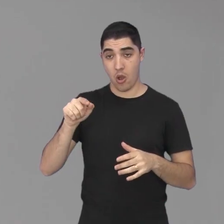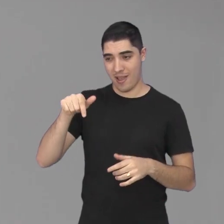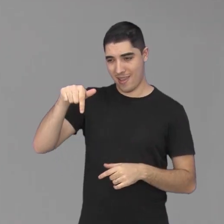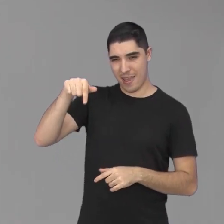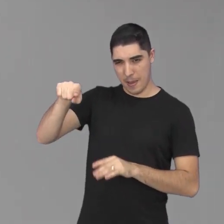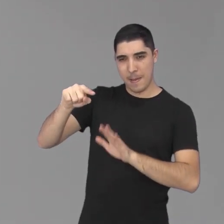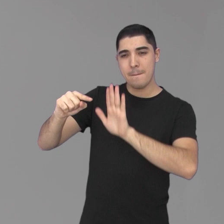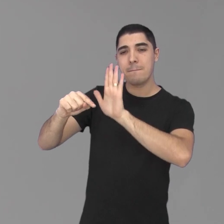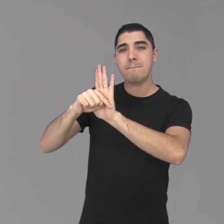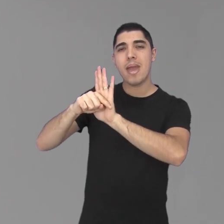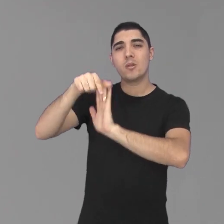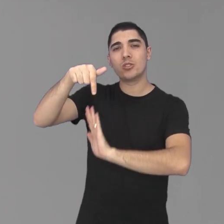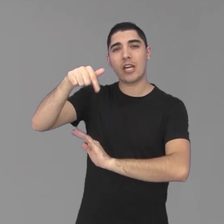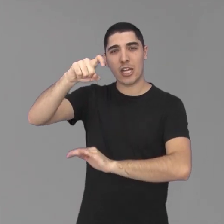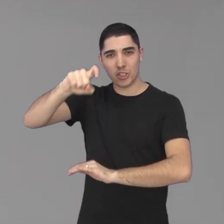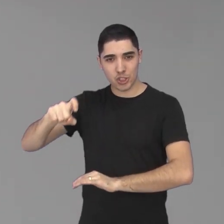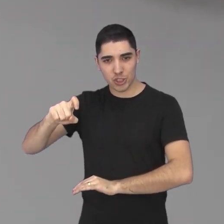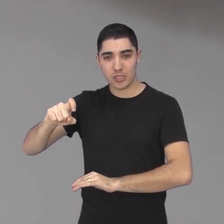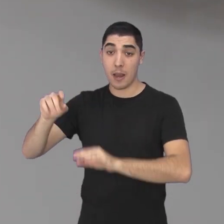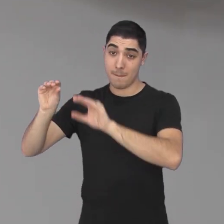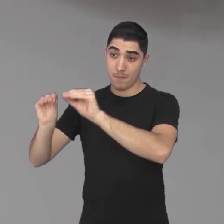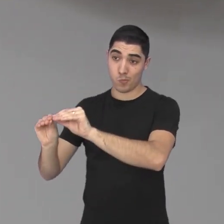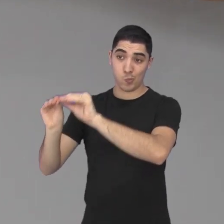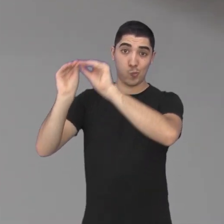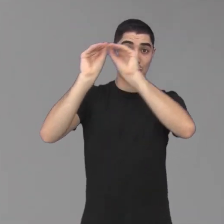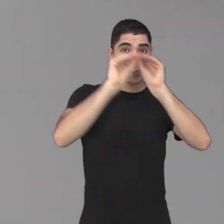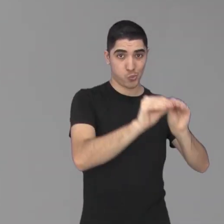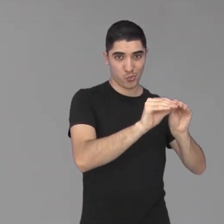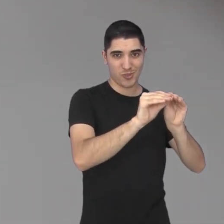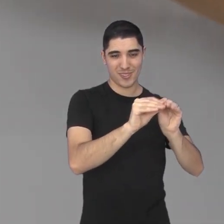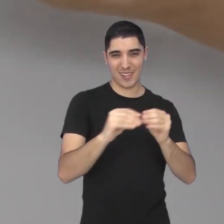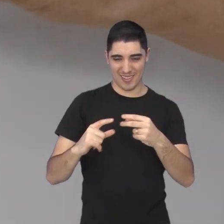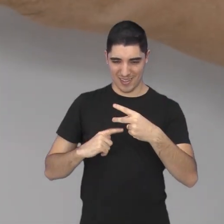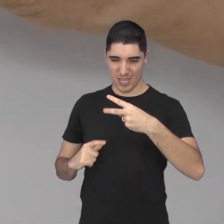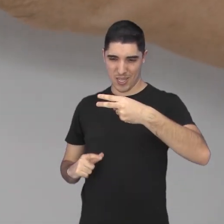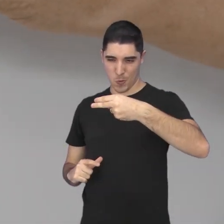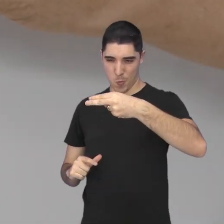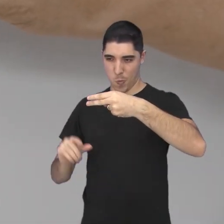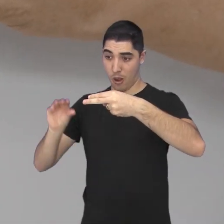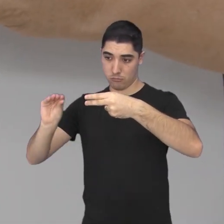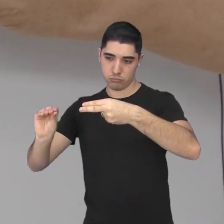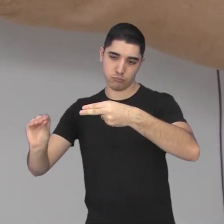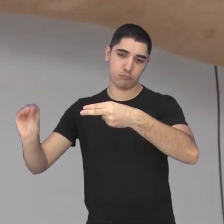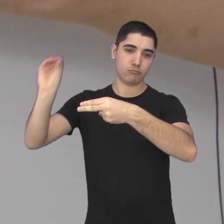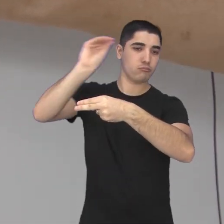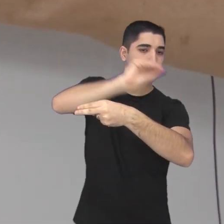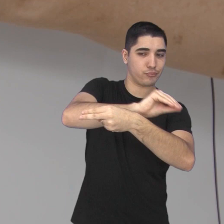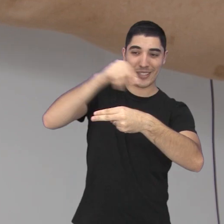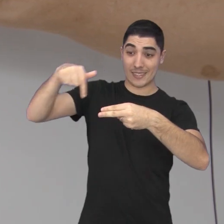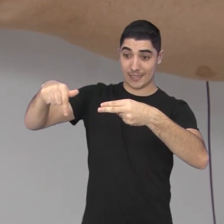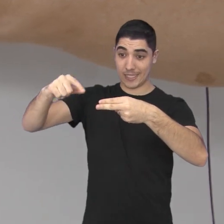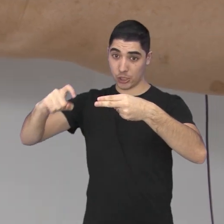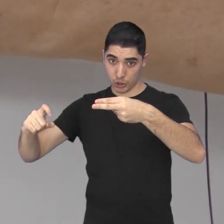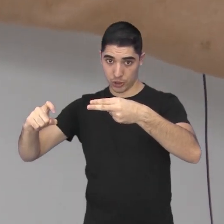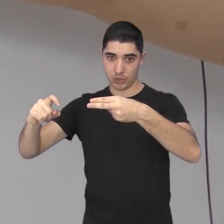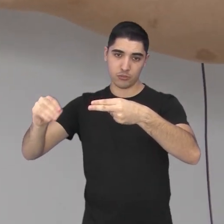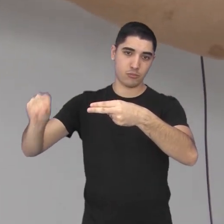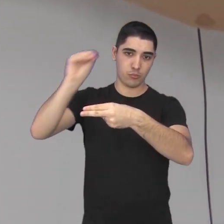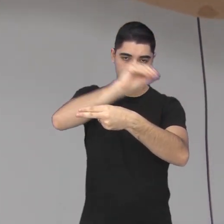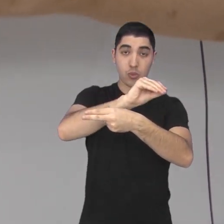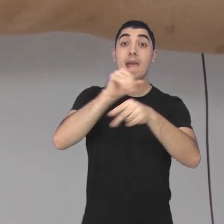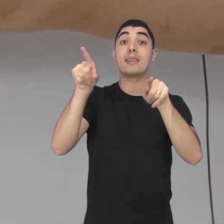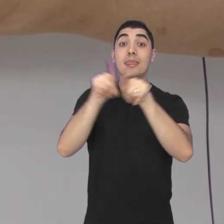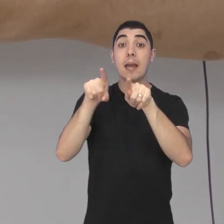esse 7x, jogar para lá, ele vai mudar de sinal, né? E vamos pegar esse menos 1 aqui